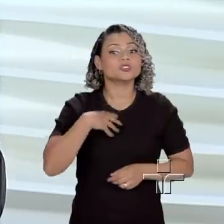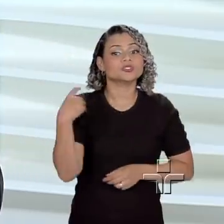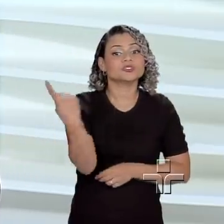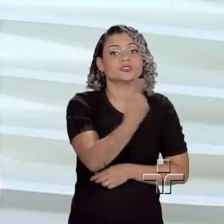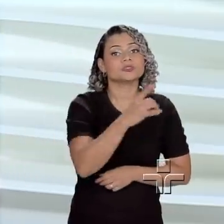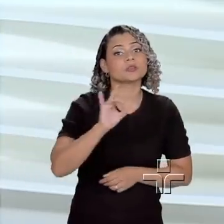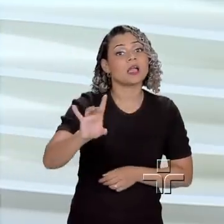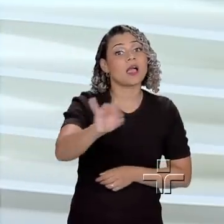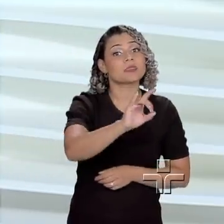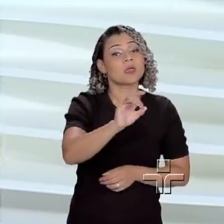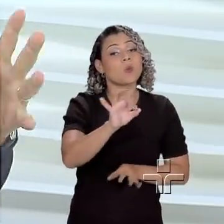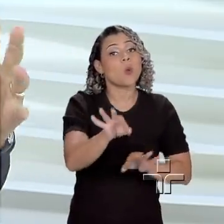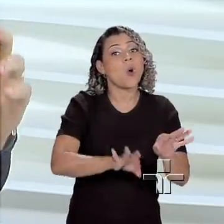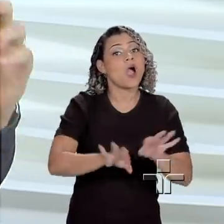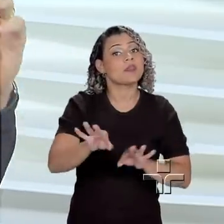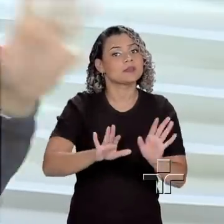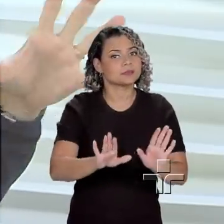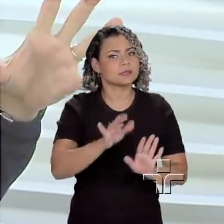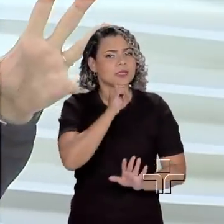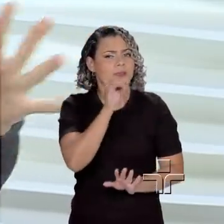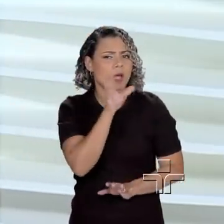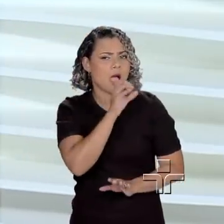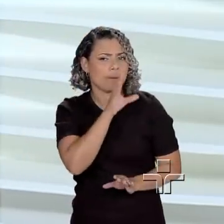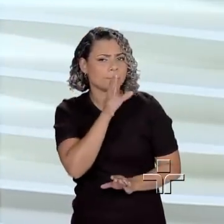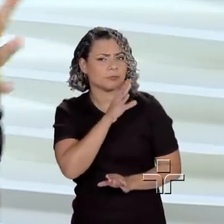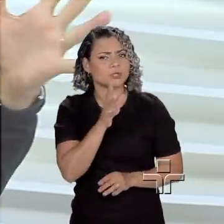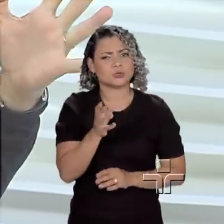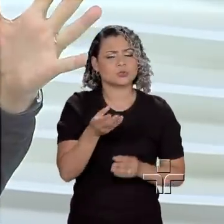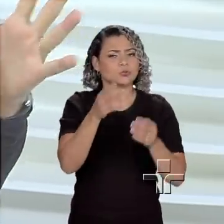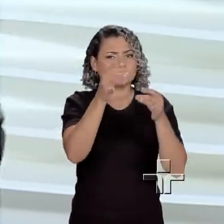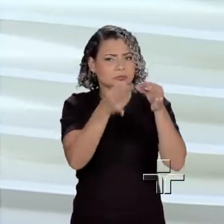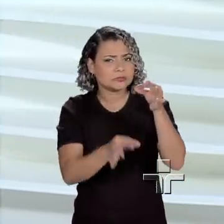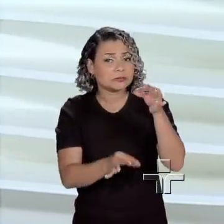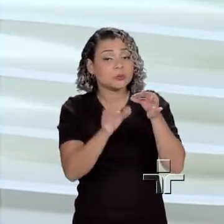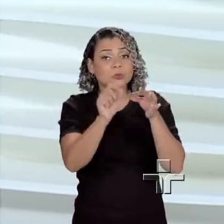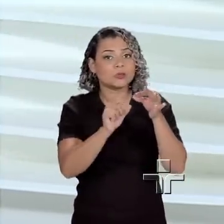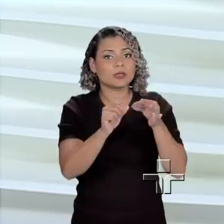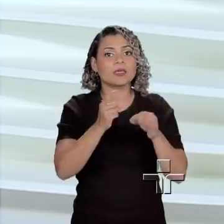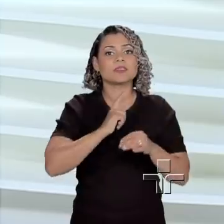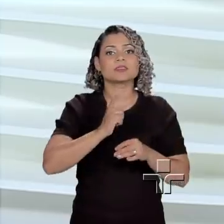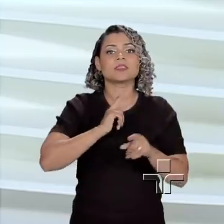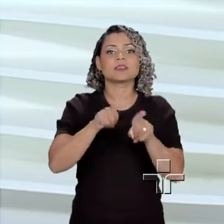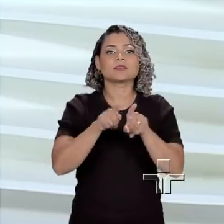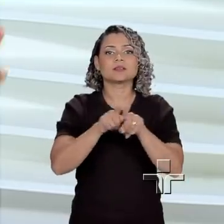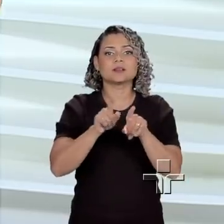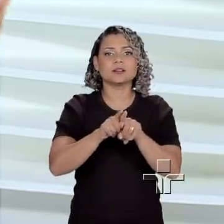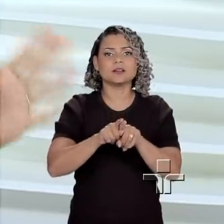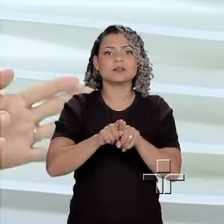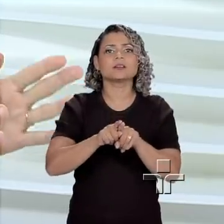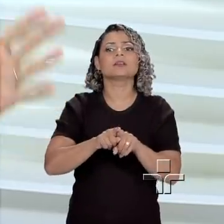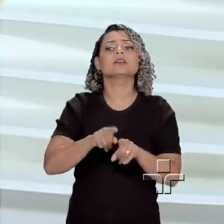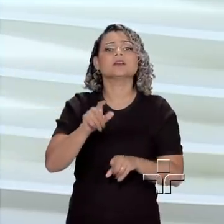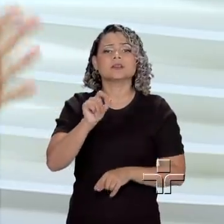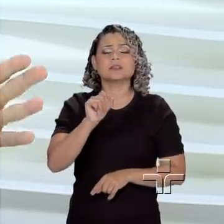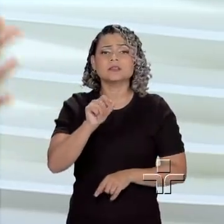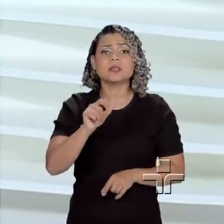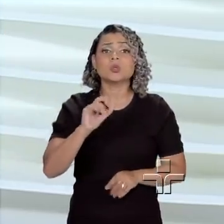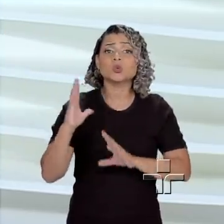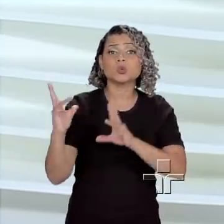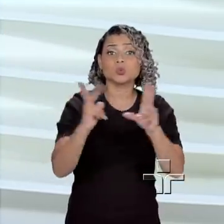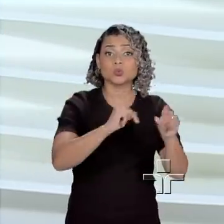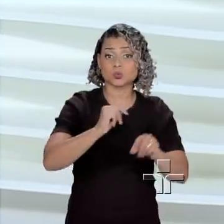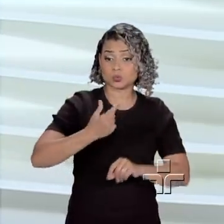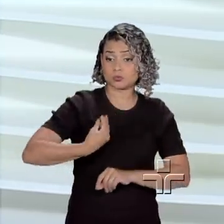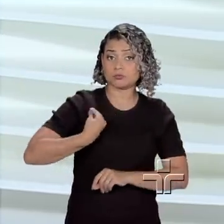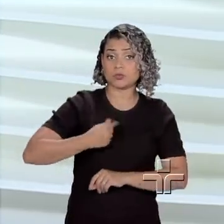puder me estender mais um pouquinho, veja, Douglas Adams, do Mochileiro das Galáxias, ele dizia que tudo que existe quando